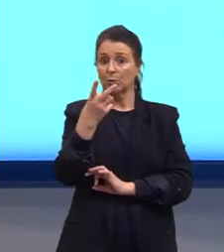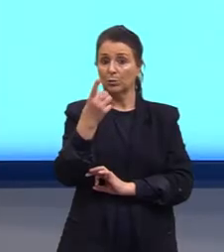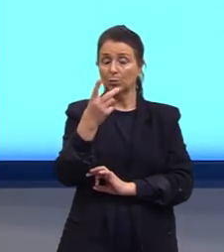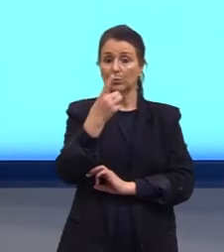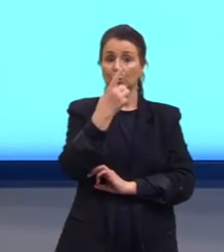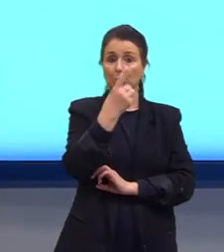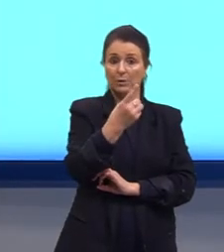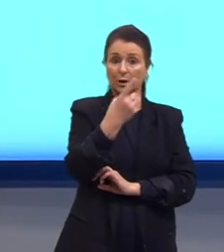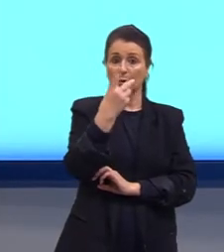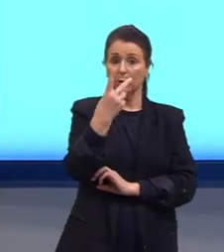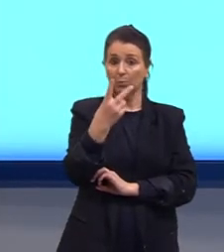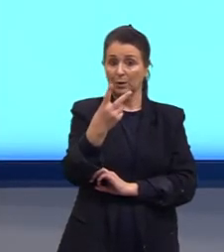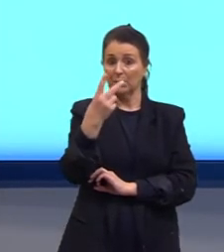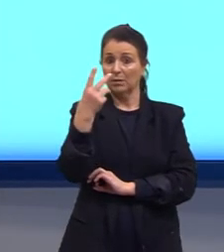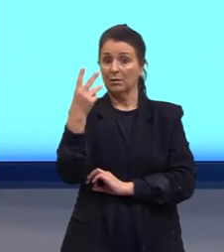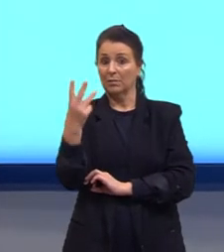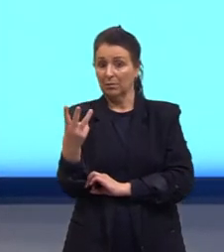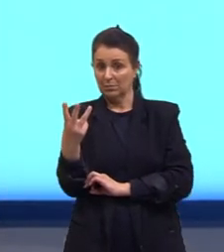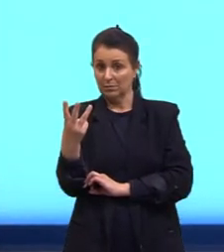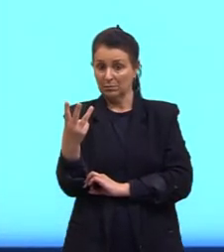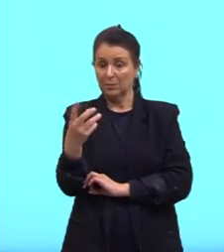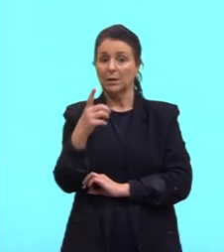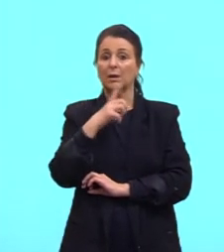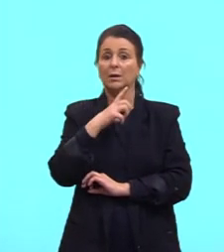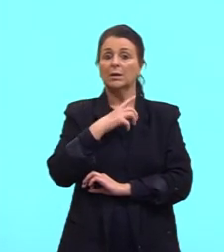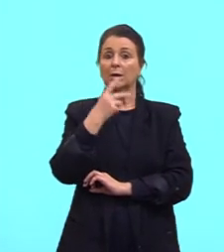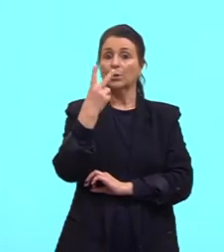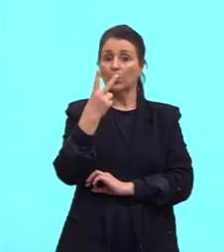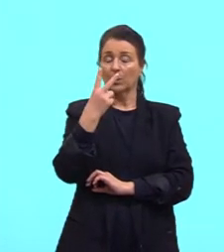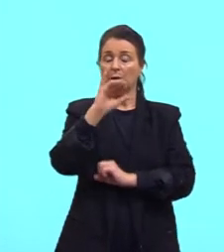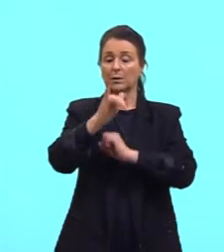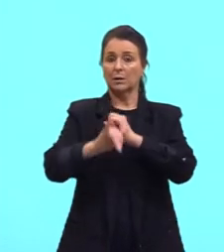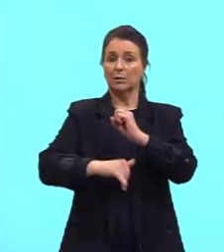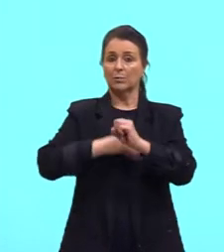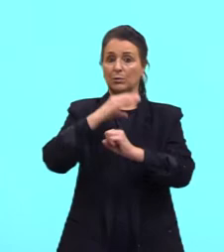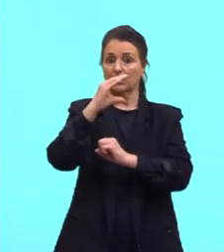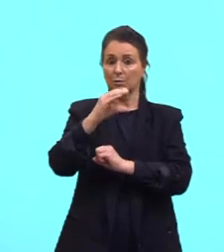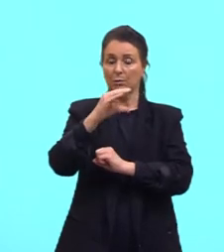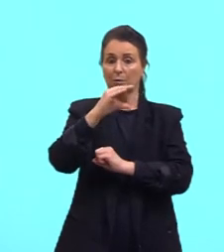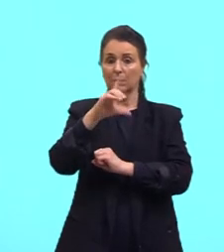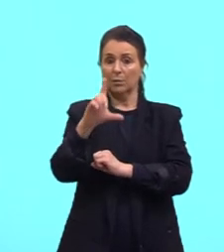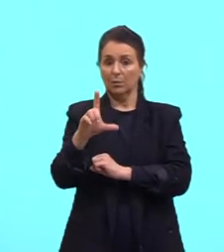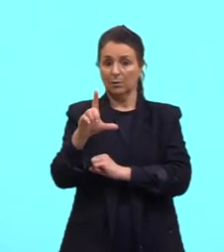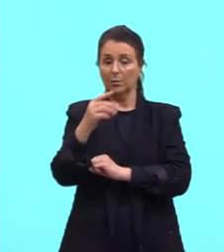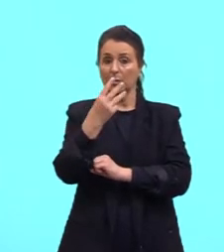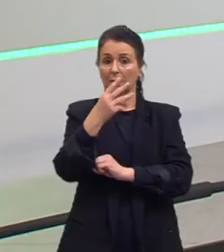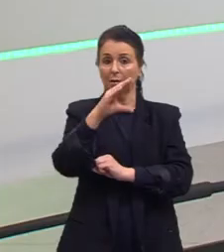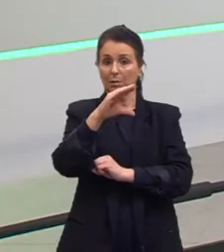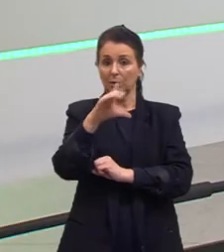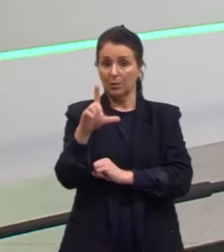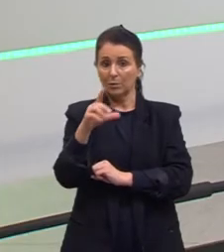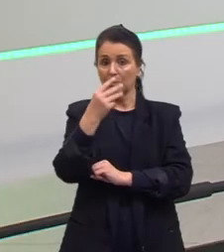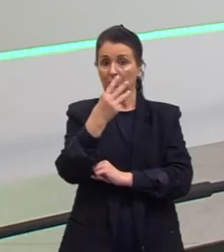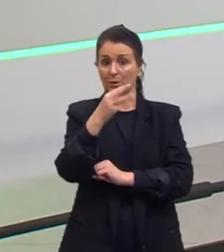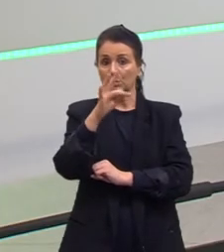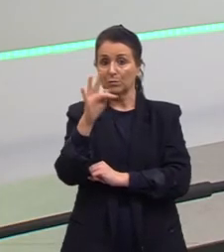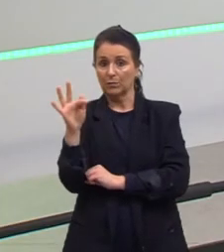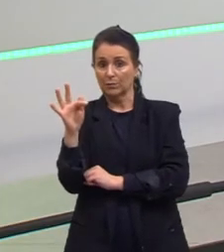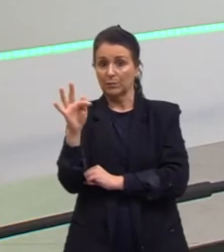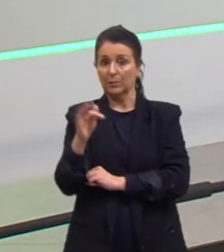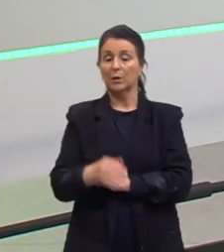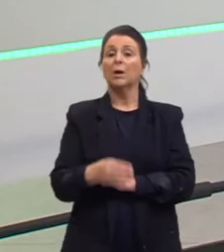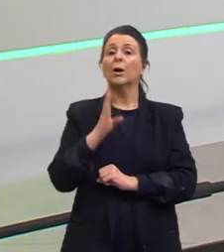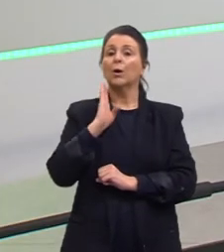113 aí 113 apresenta dois átomos de carbono 3 cloro e três de flor Eles